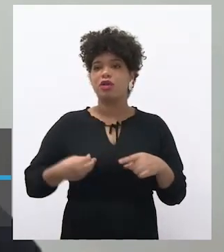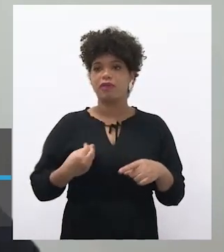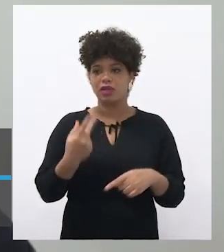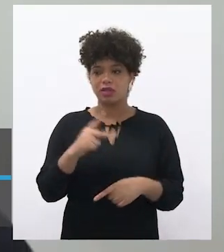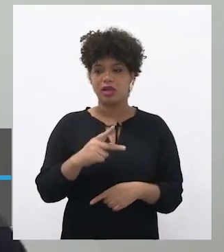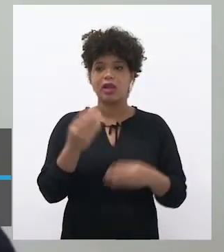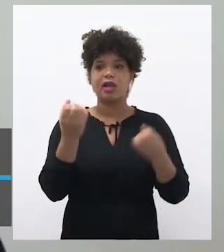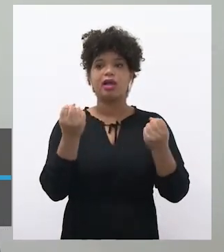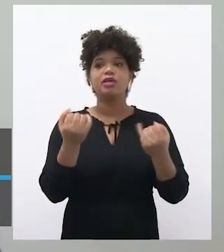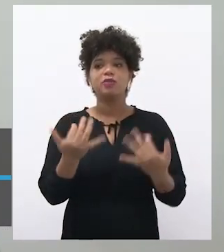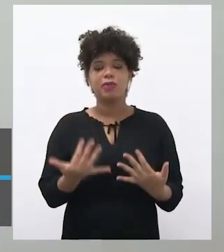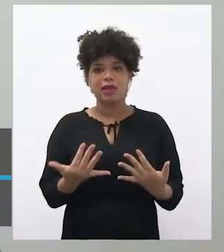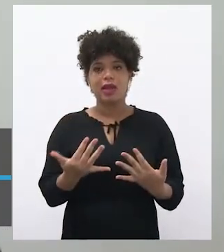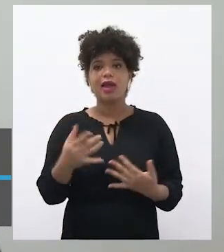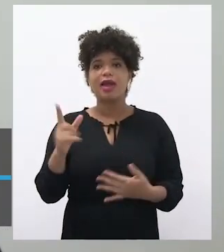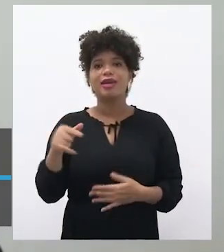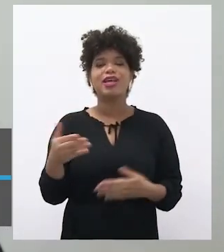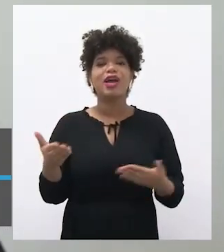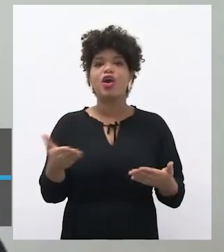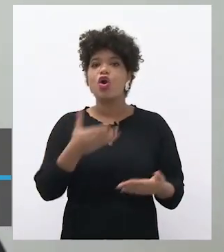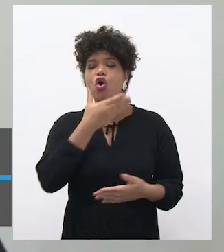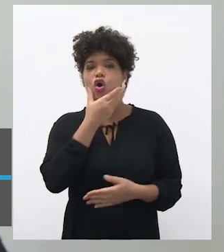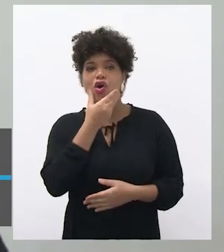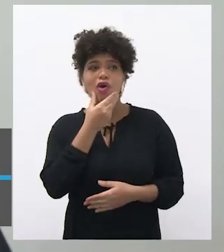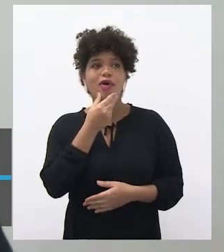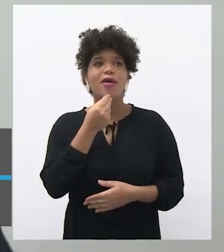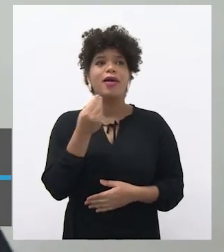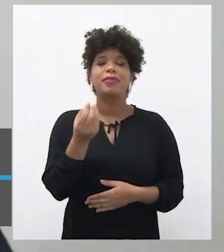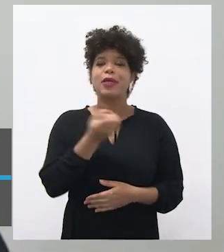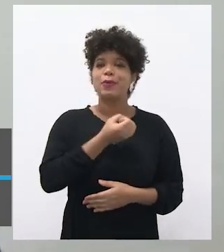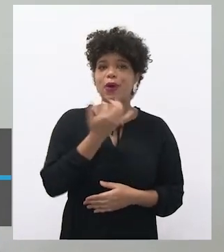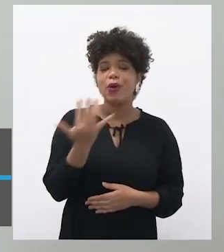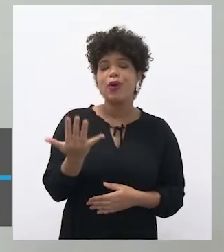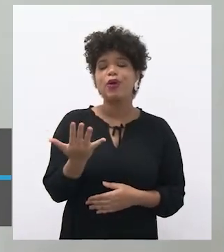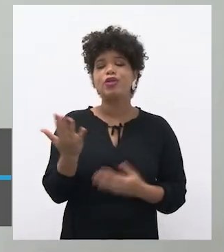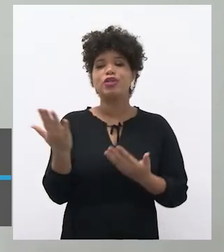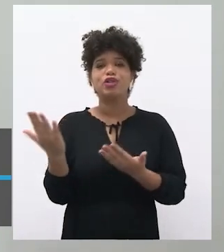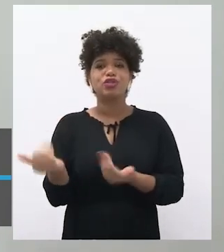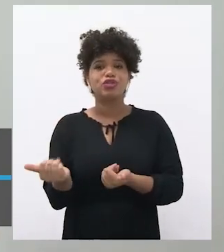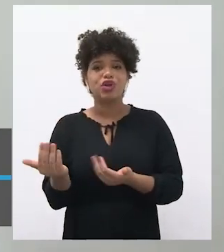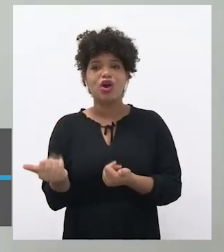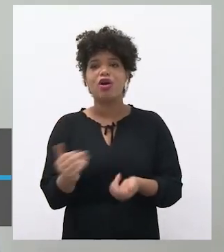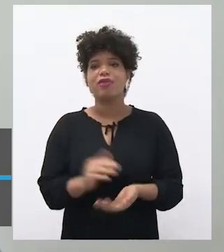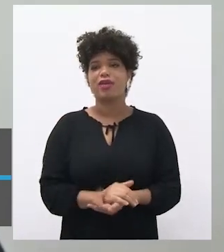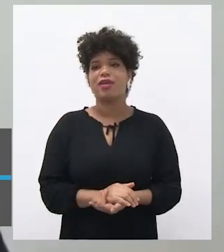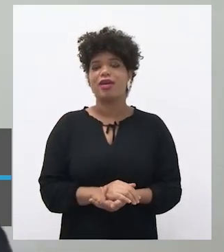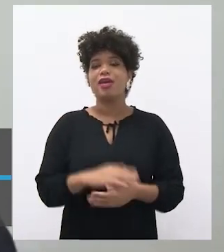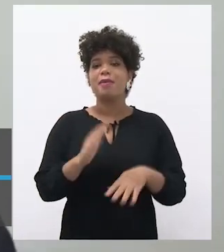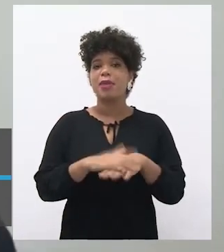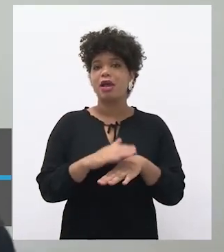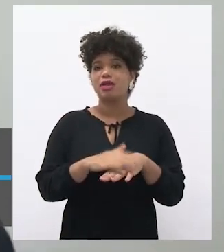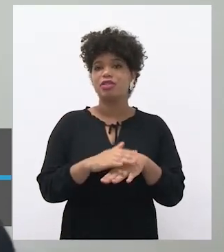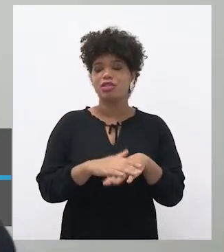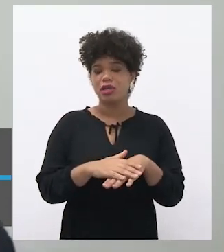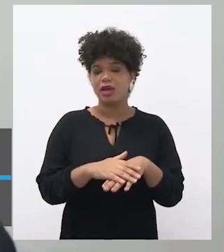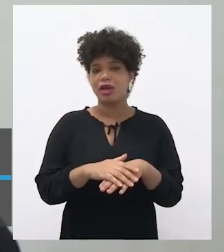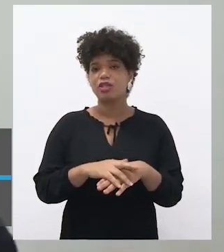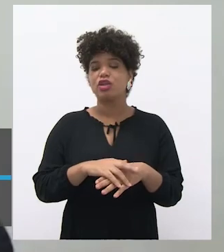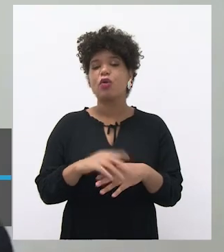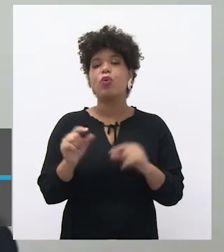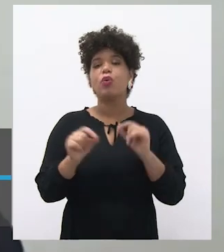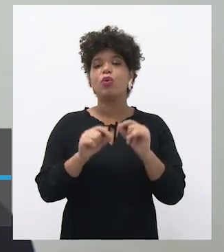ameaça possível, ou seja, tem que haver um contexto sério para a ocorrência dessa ameaça. É um